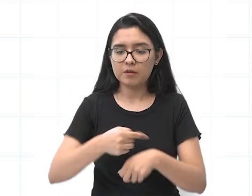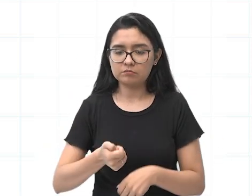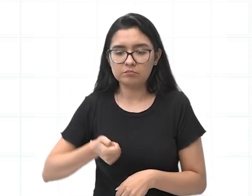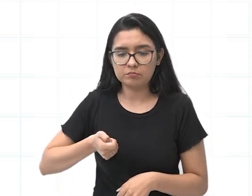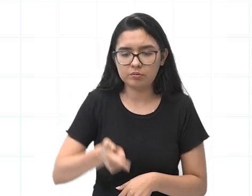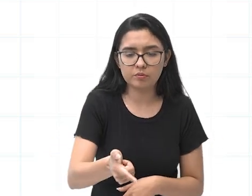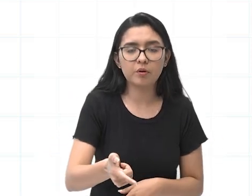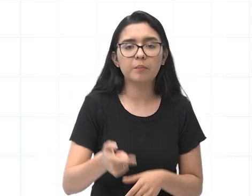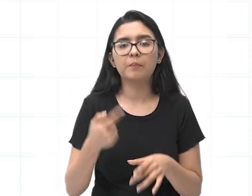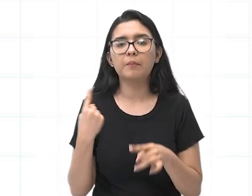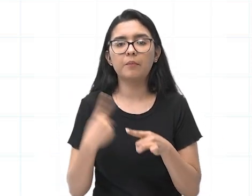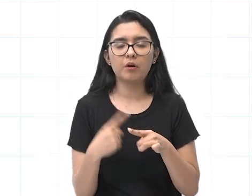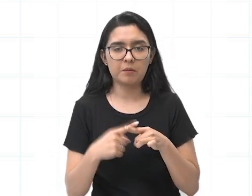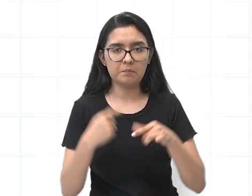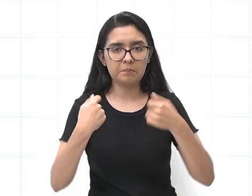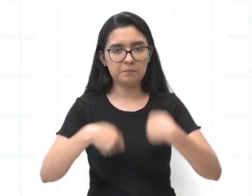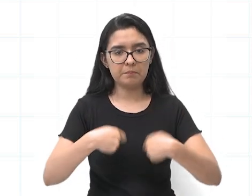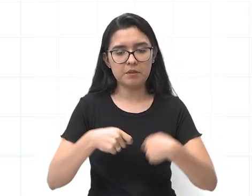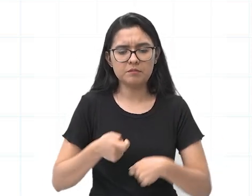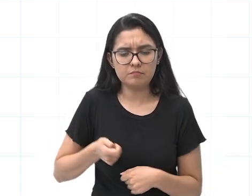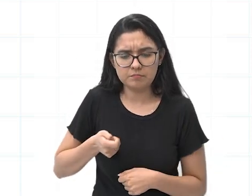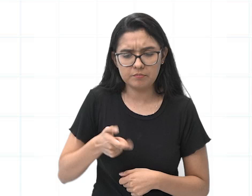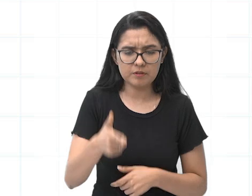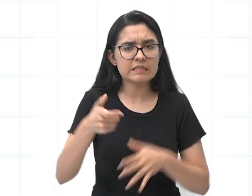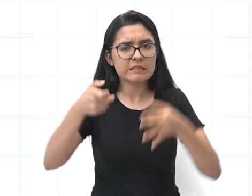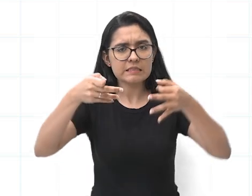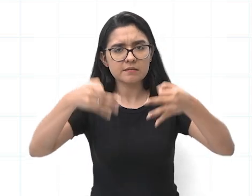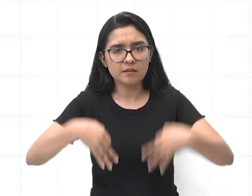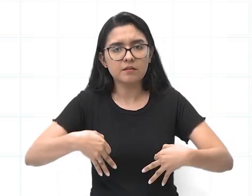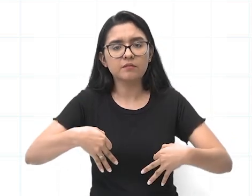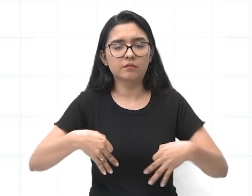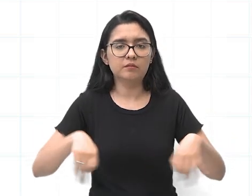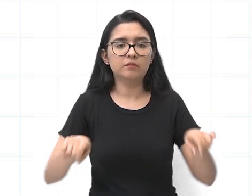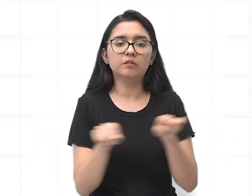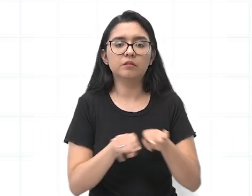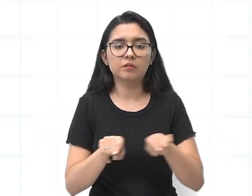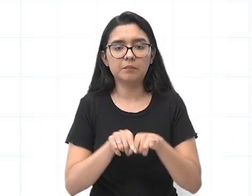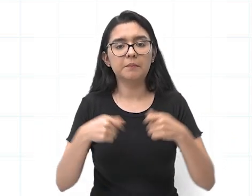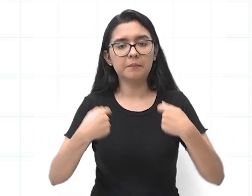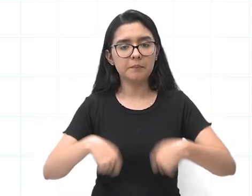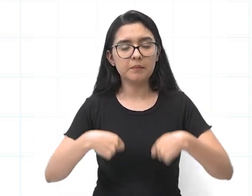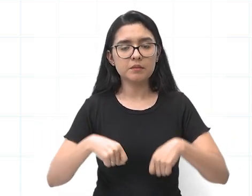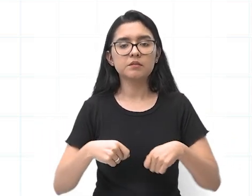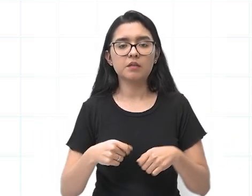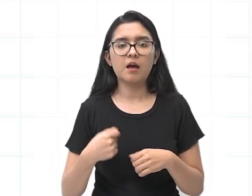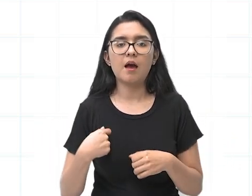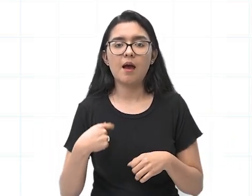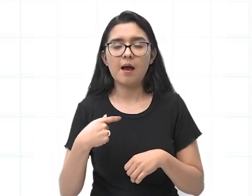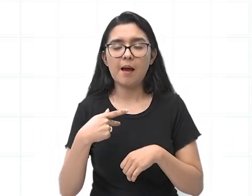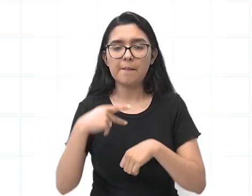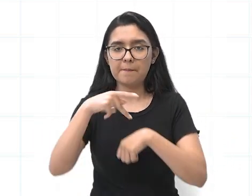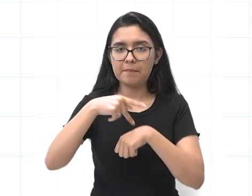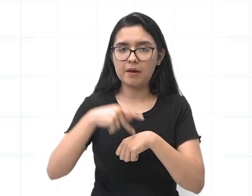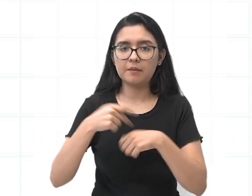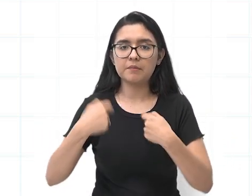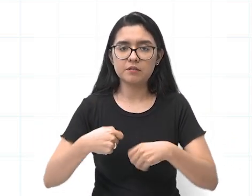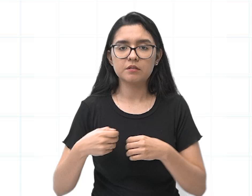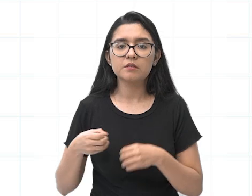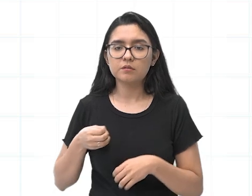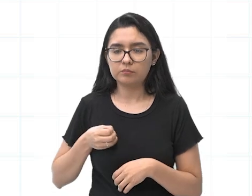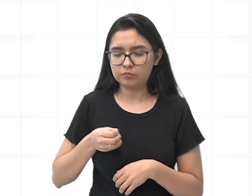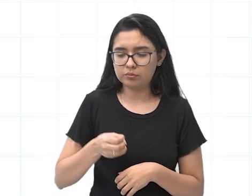dardos, elas sempre vão focar aí nesses 2 círculos. Mas é claro que o restante do alvo, né, tem aí